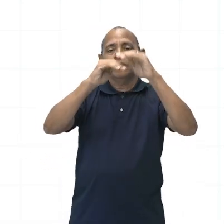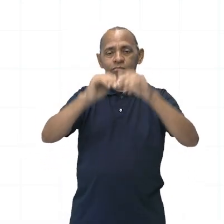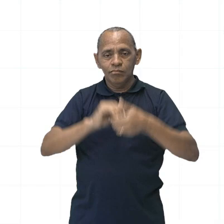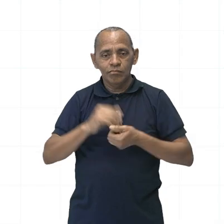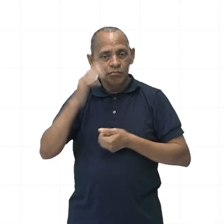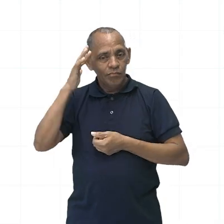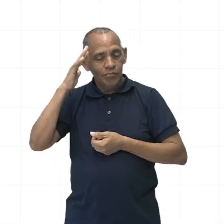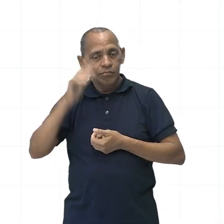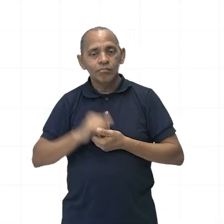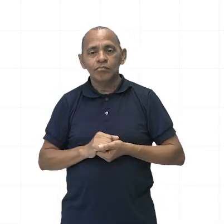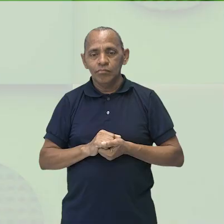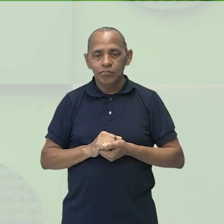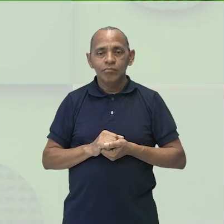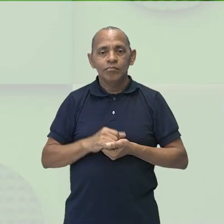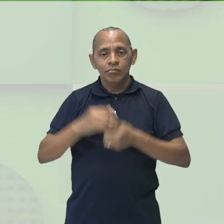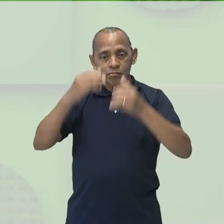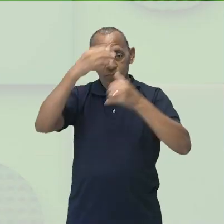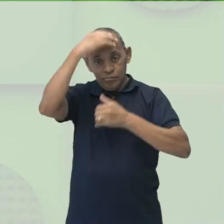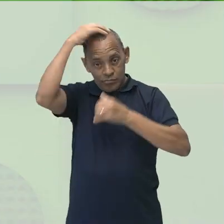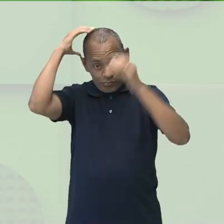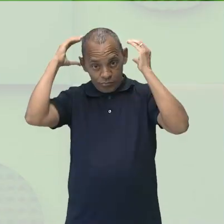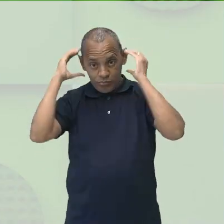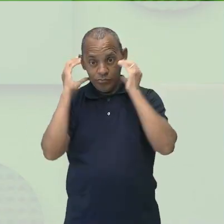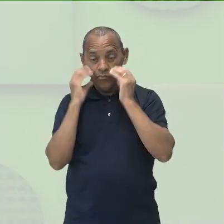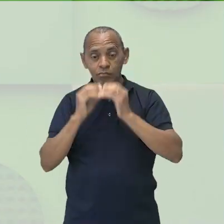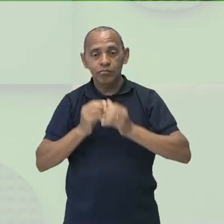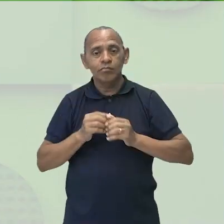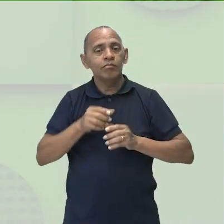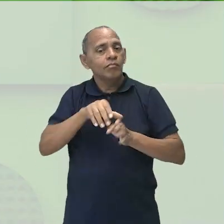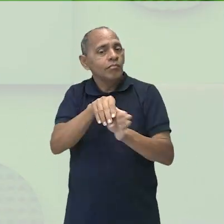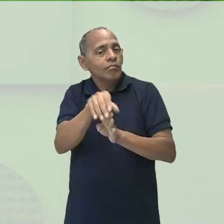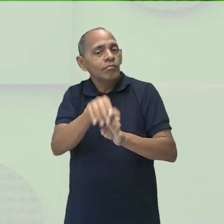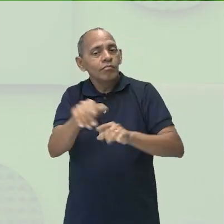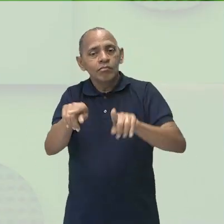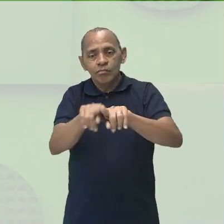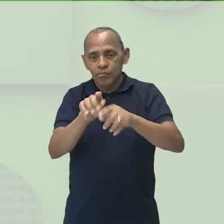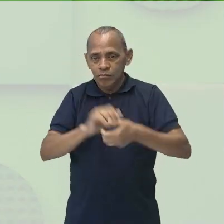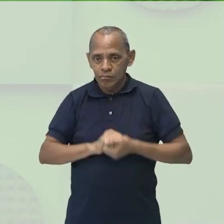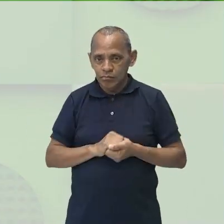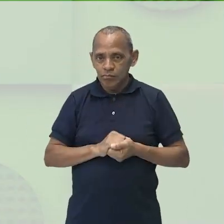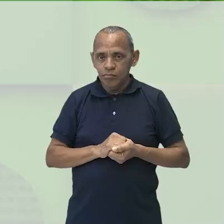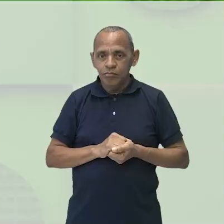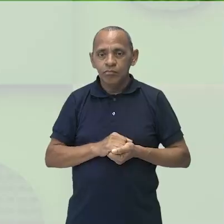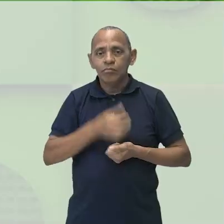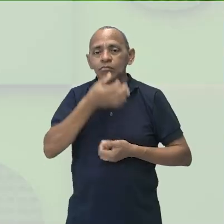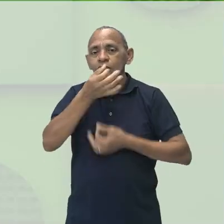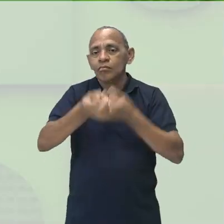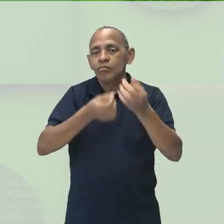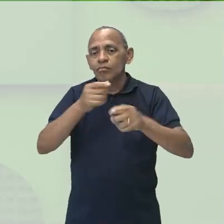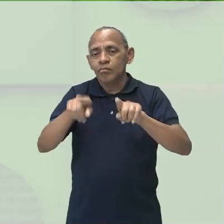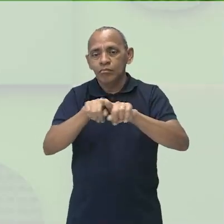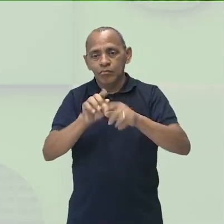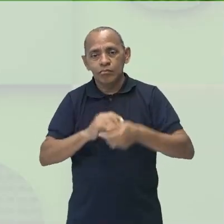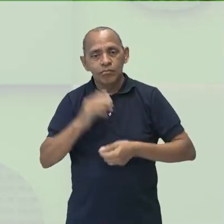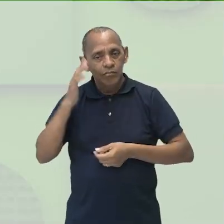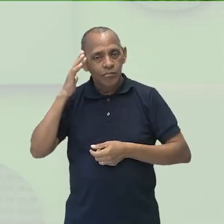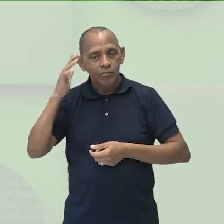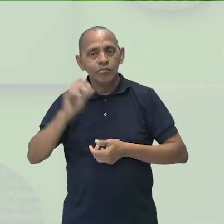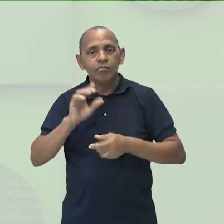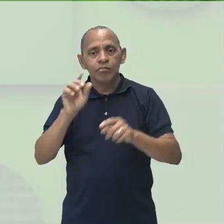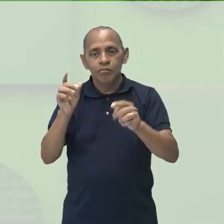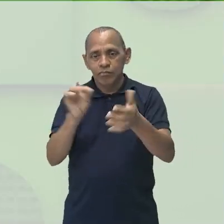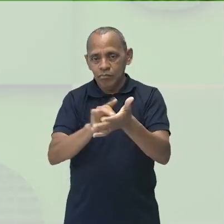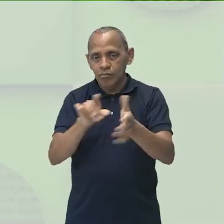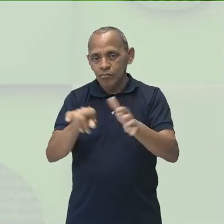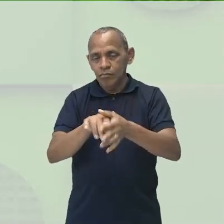Darwin sugeriu que ocorria a transferência de características, mas ele não sabia explicar como isso acontecia. Bem, vamos